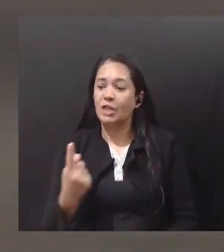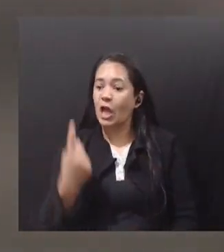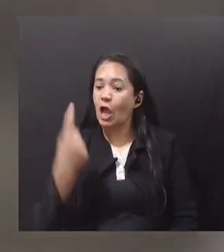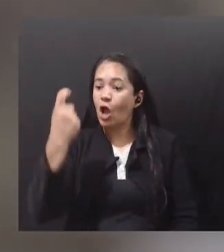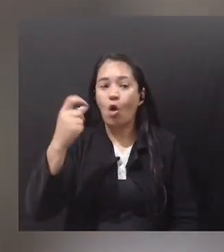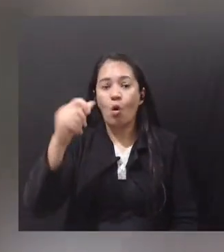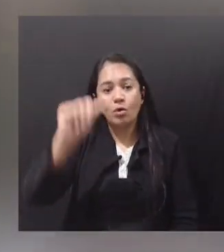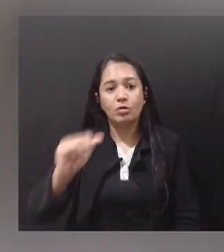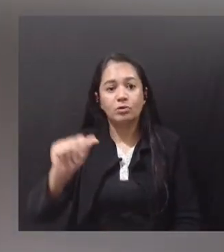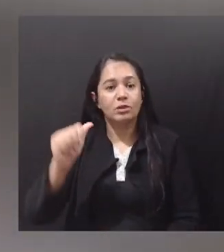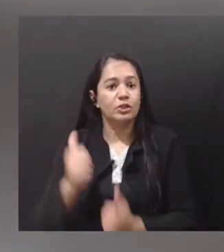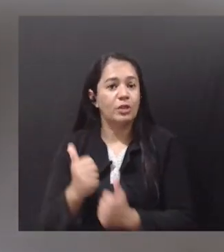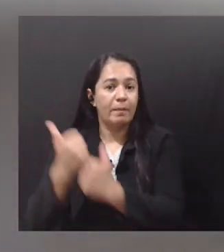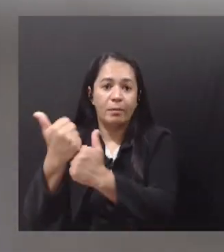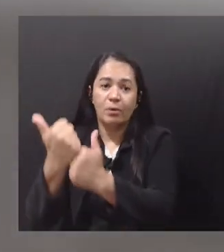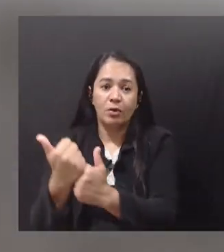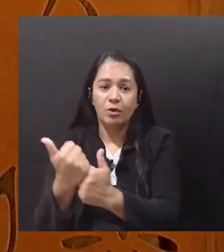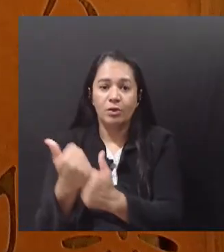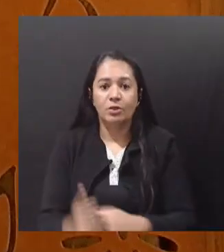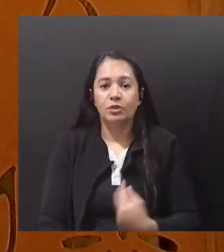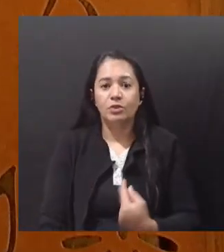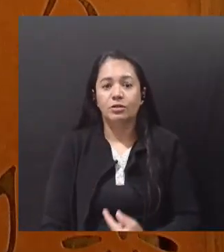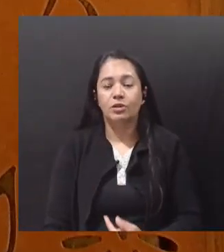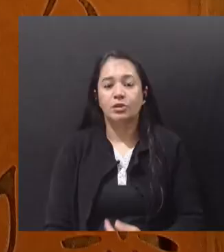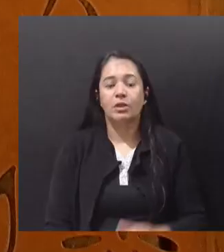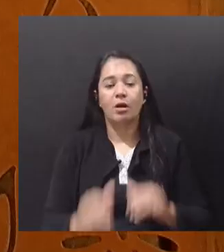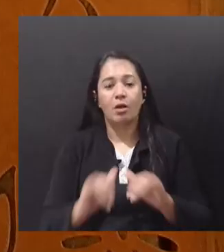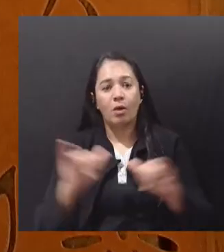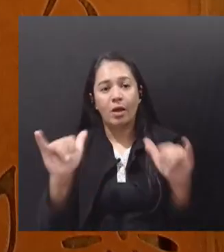apoio. Então nós estamos com a campanha